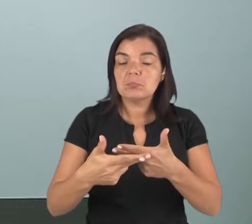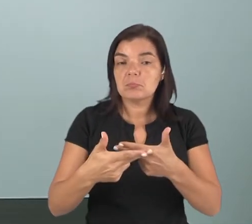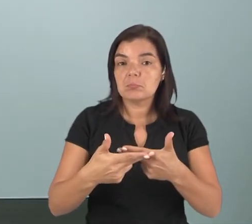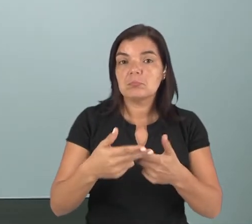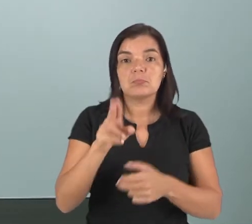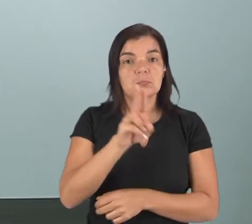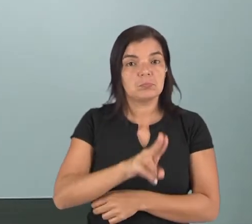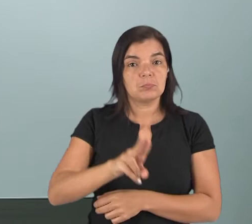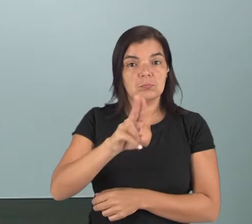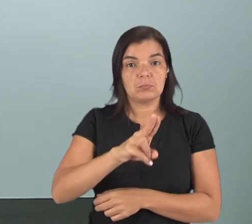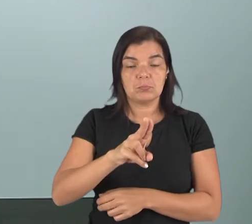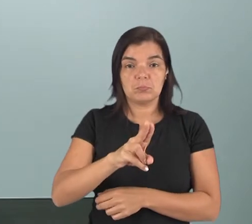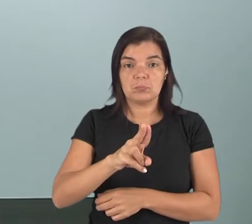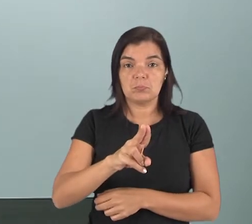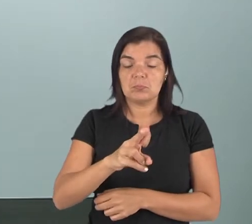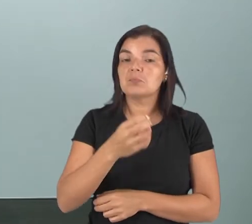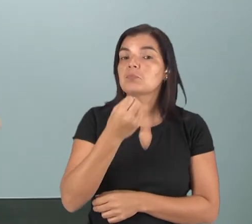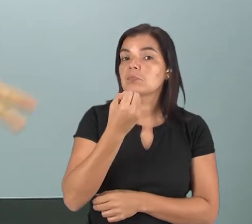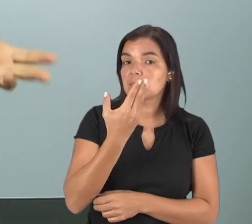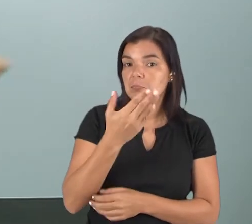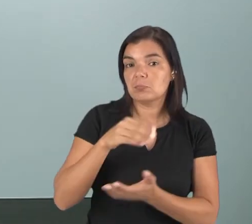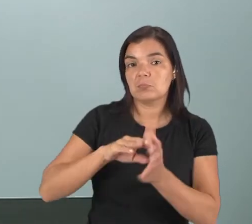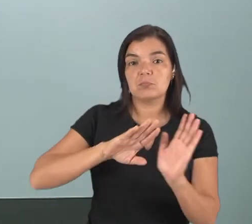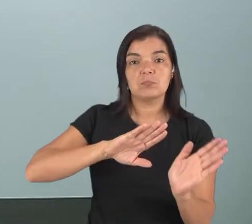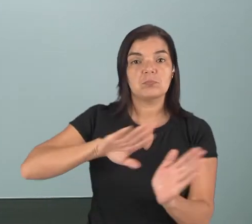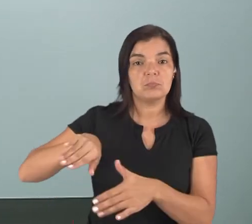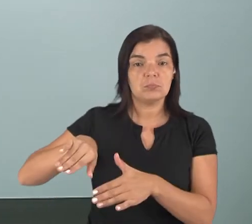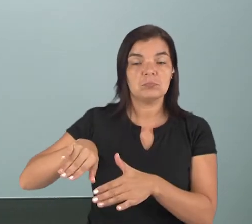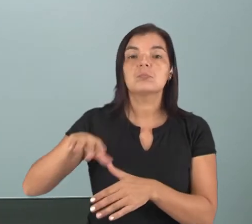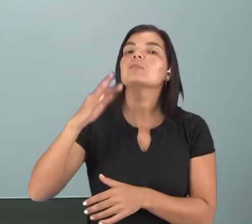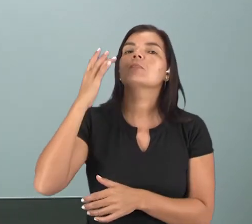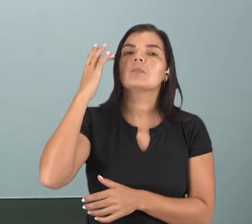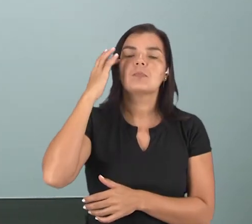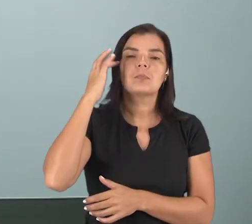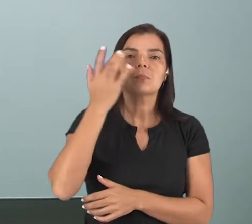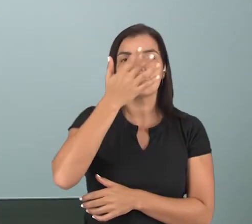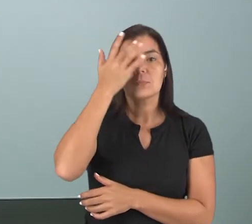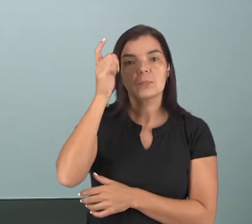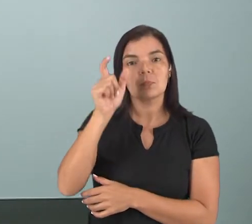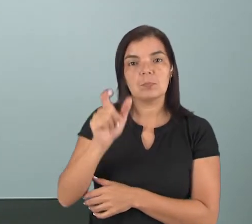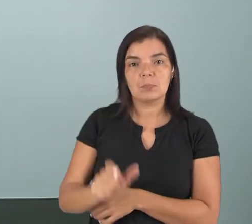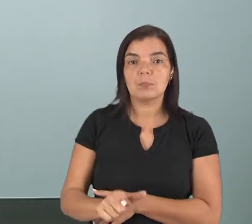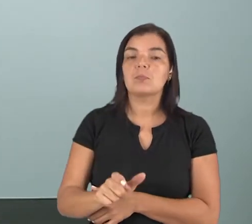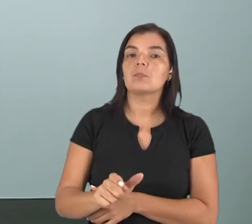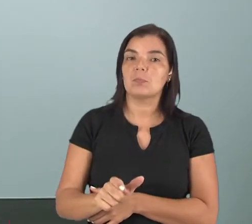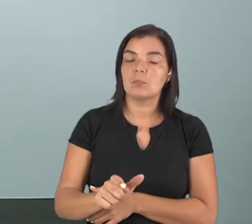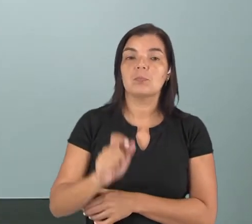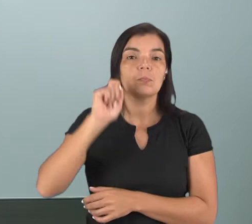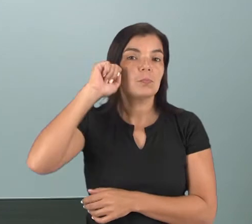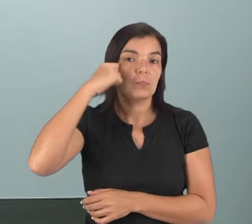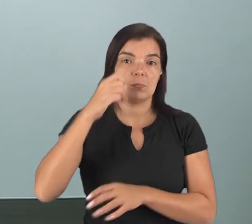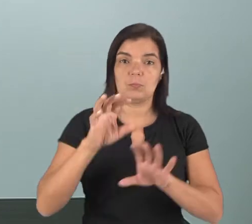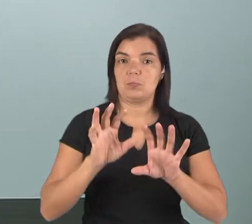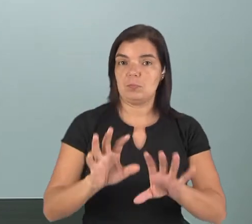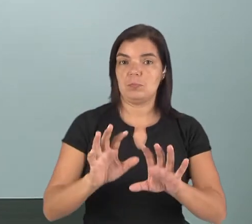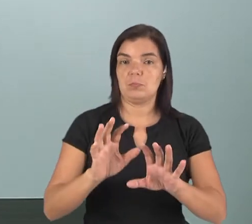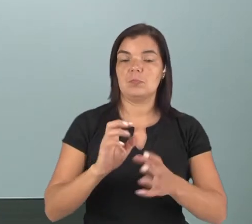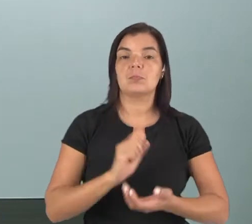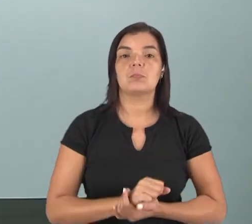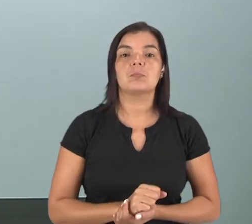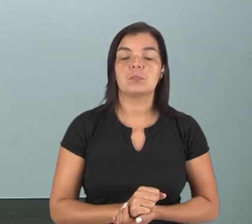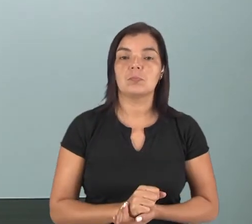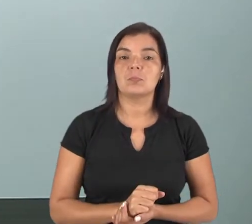você usa, depois que está bem usado, a gente joga fora. Eles achavam que as pessoas negras eram assim,